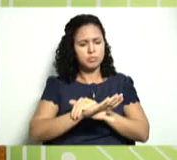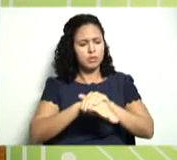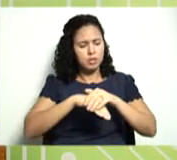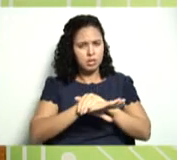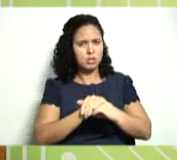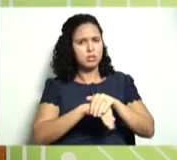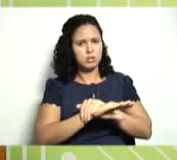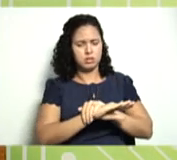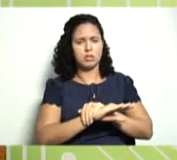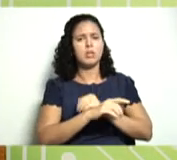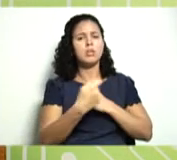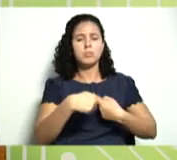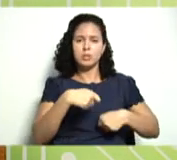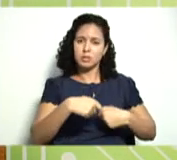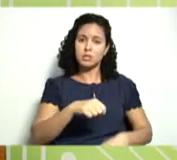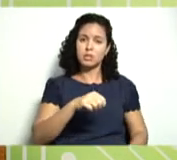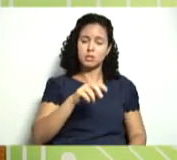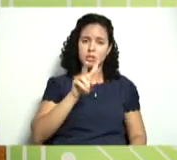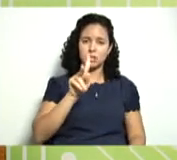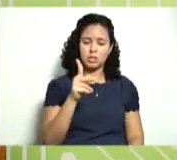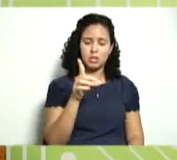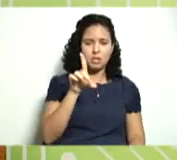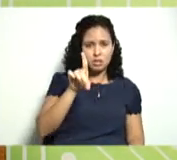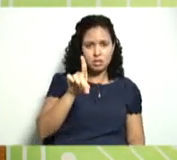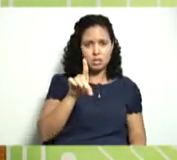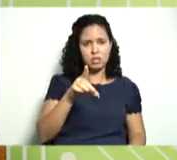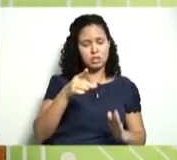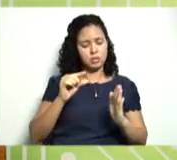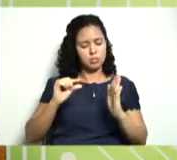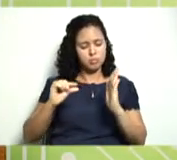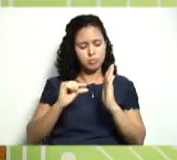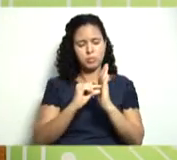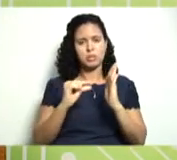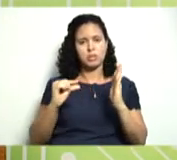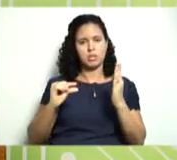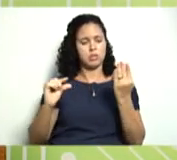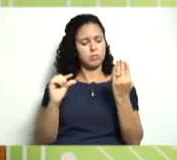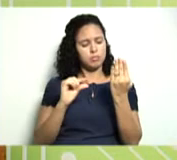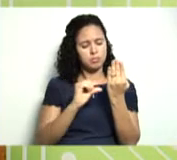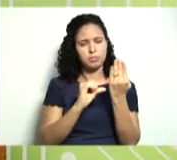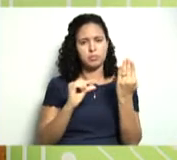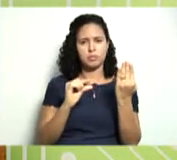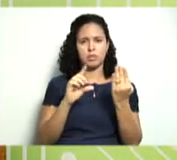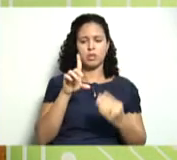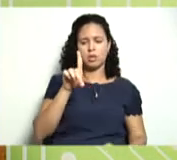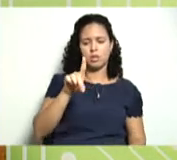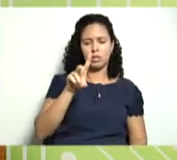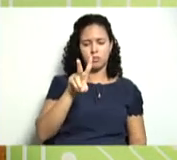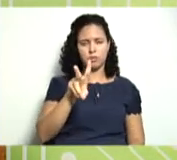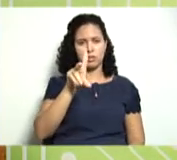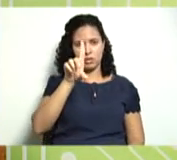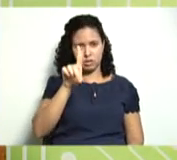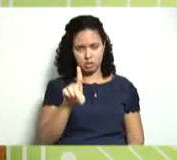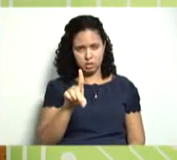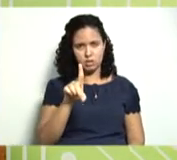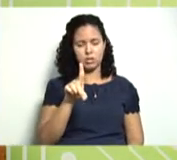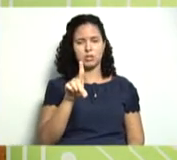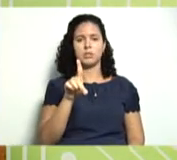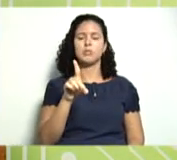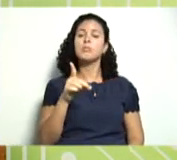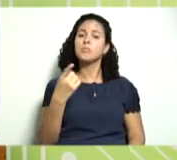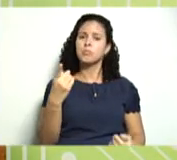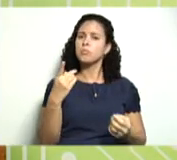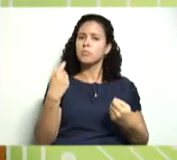mídia externa um hd externo um pen drive um dvd em não importa dependendo do tamanho dos seus arquivos